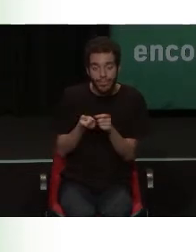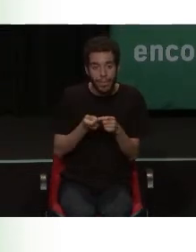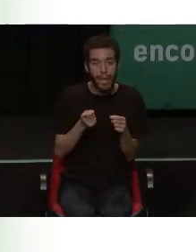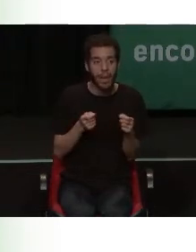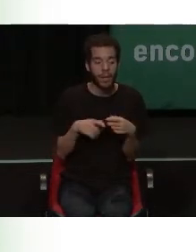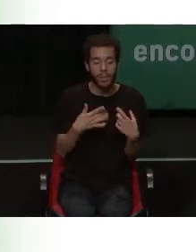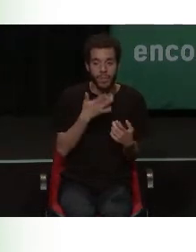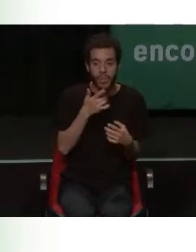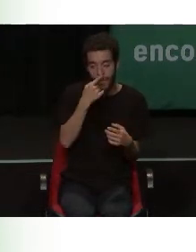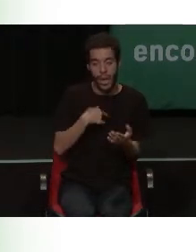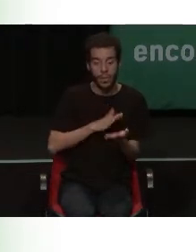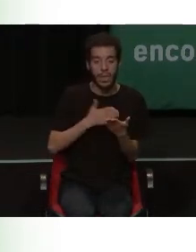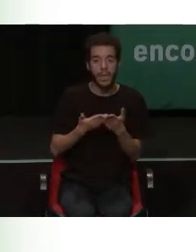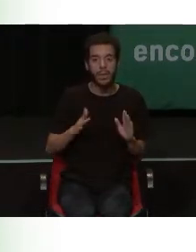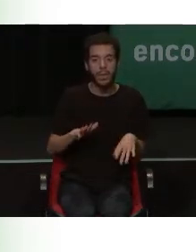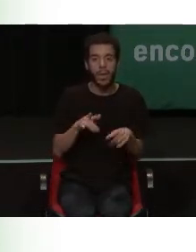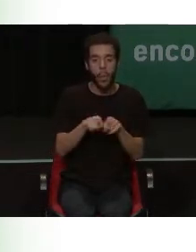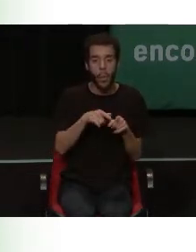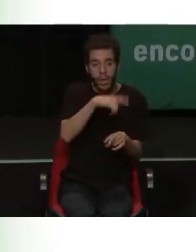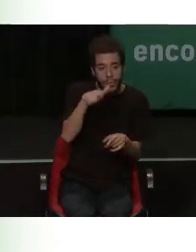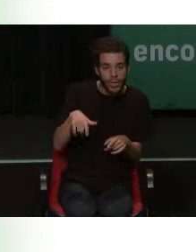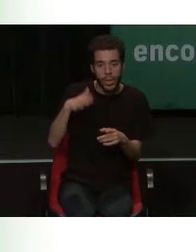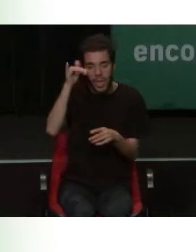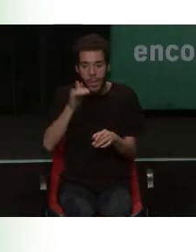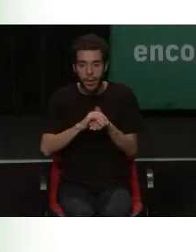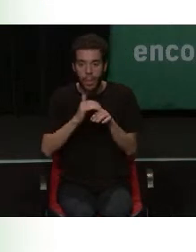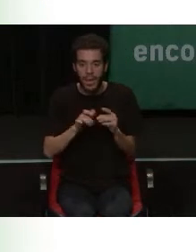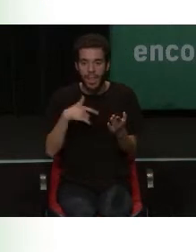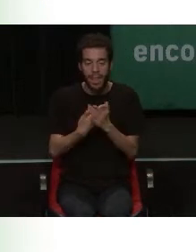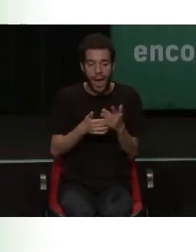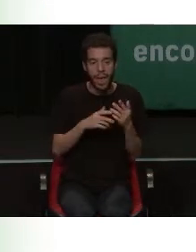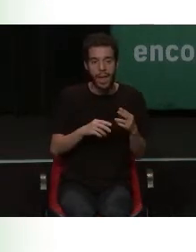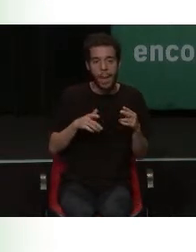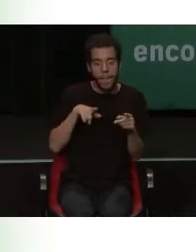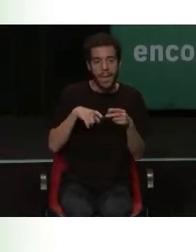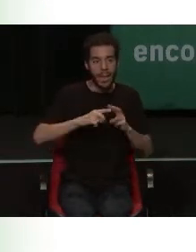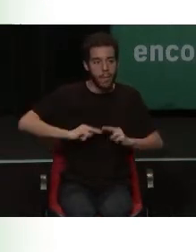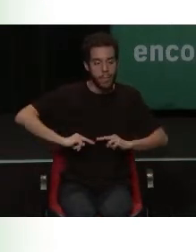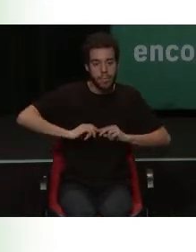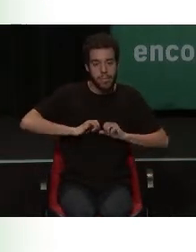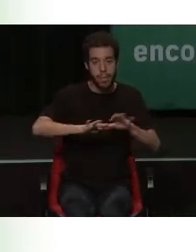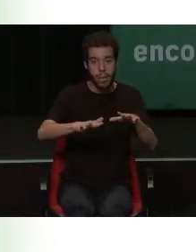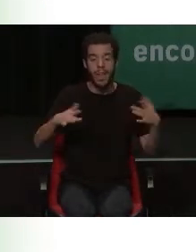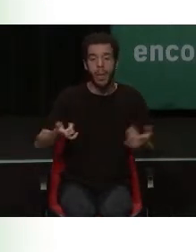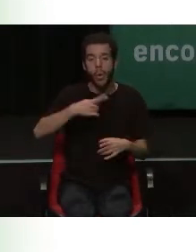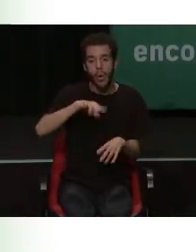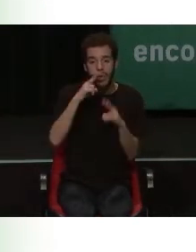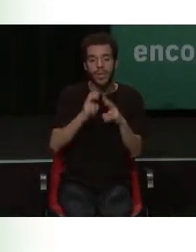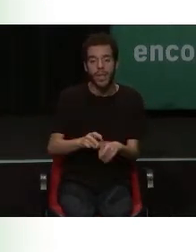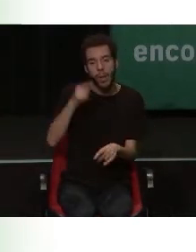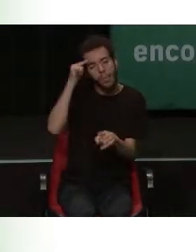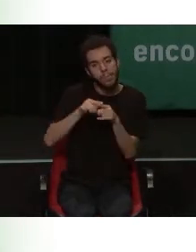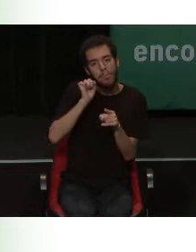companhia e os seres humanos. Assim, o que é que nós podemos fazer e qual é o nosso objetivo em termos de investigação?